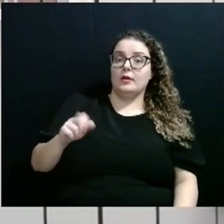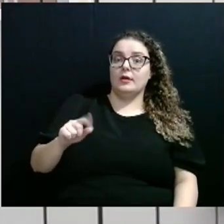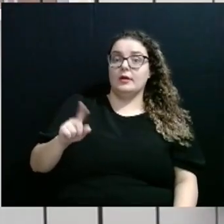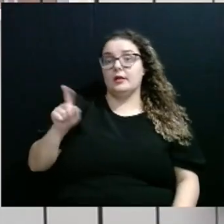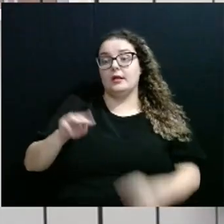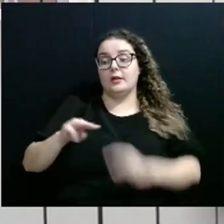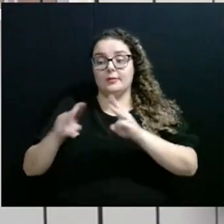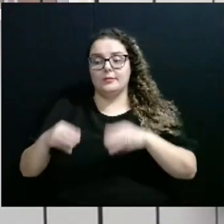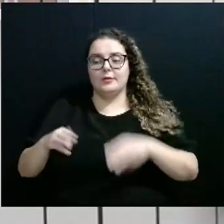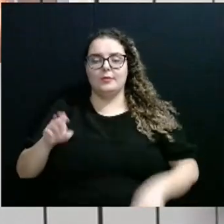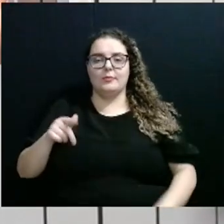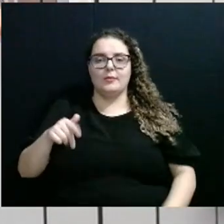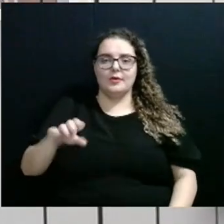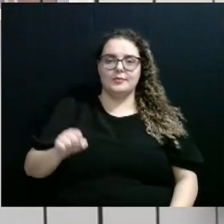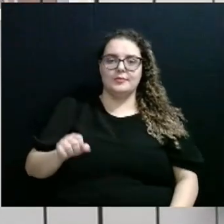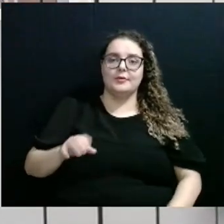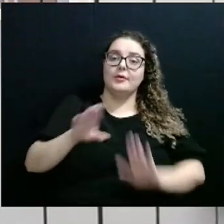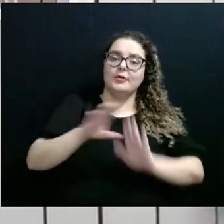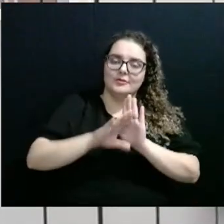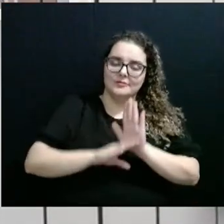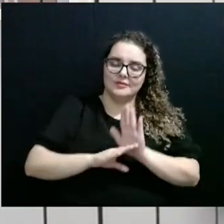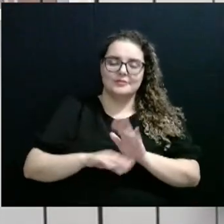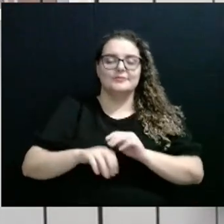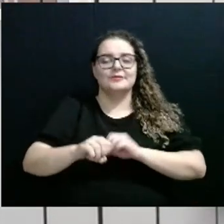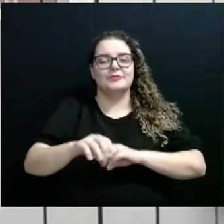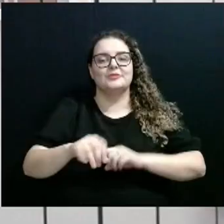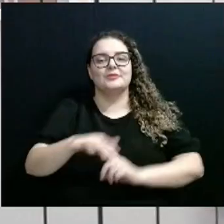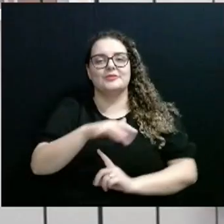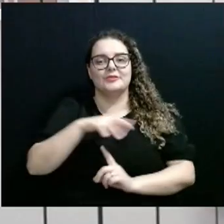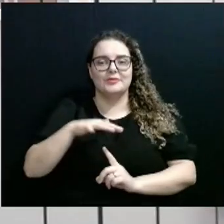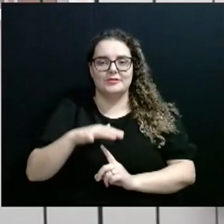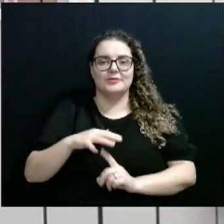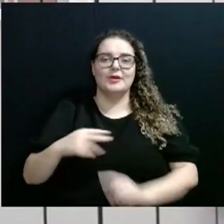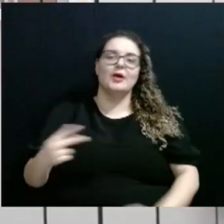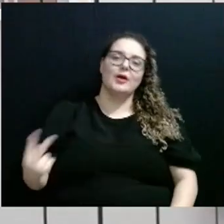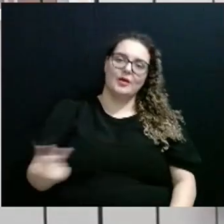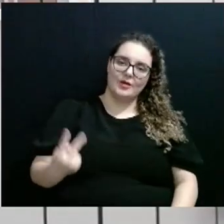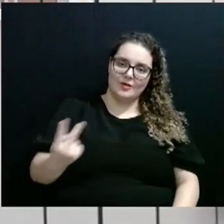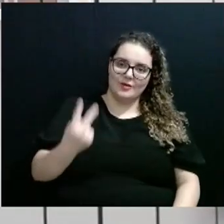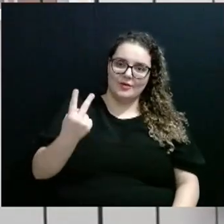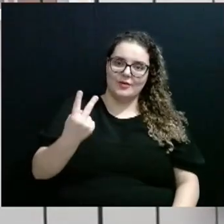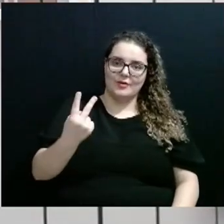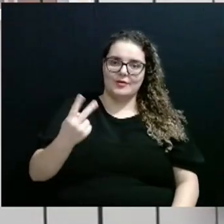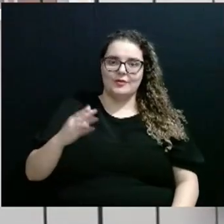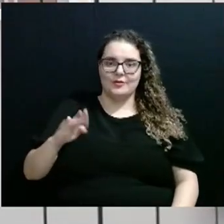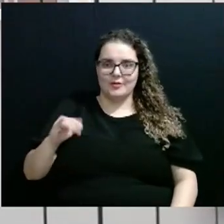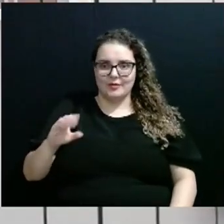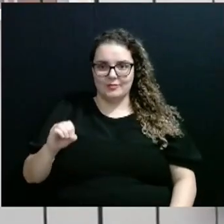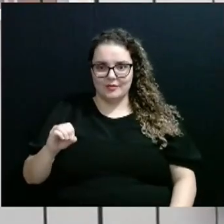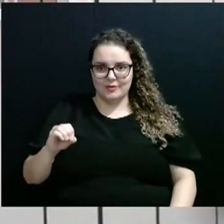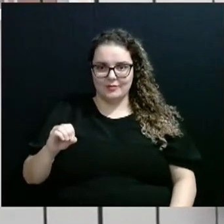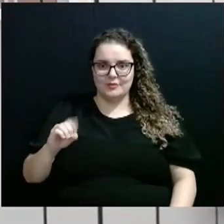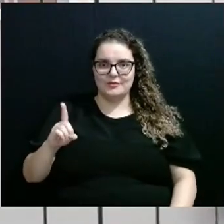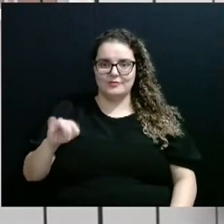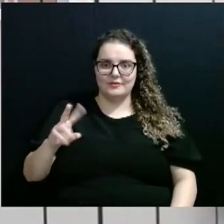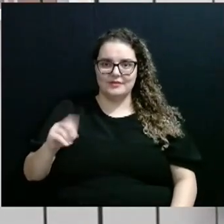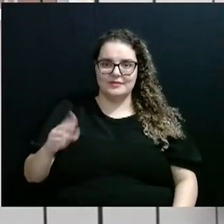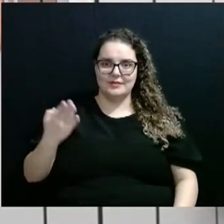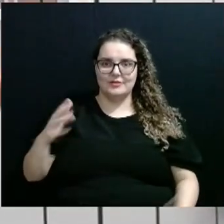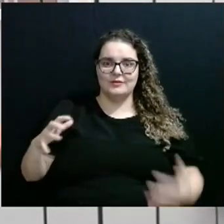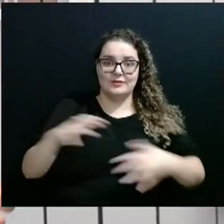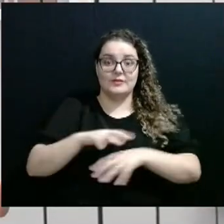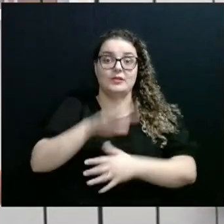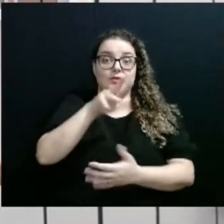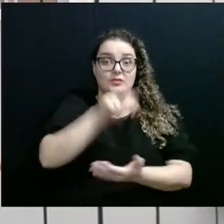programa voltado à educação ambiental e à valorização da biodiversidade. Então, sobre as inscrições,